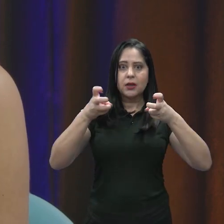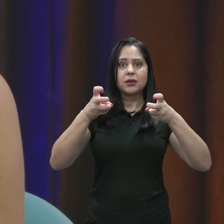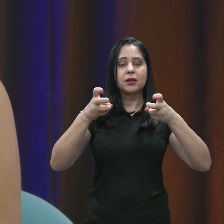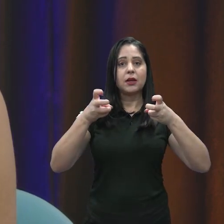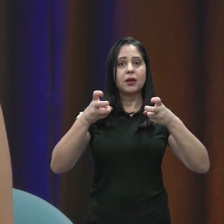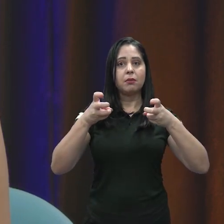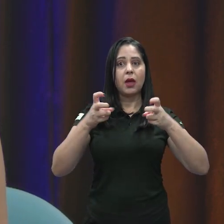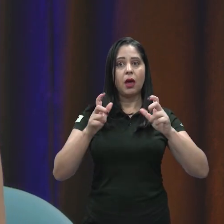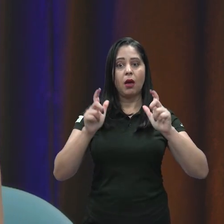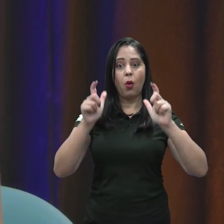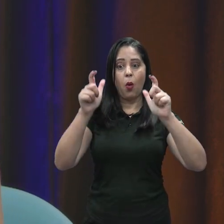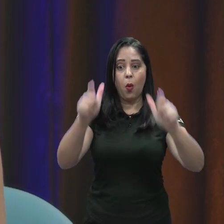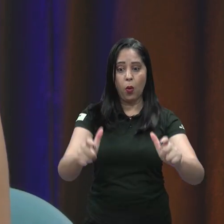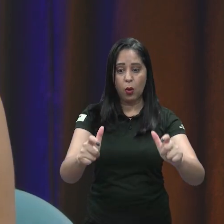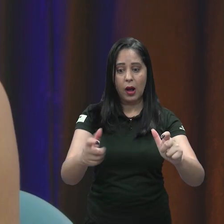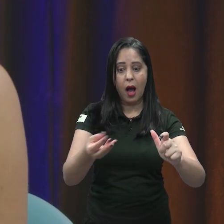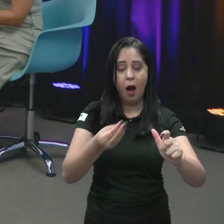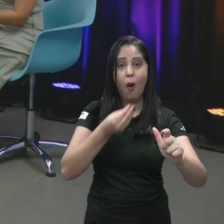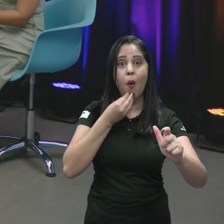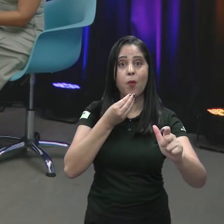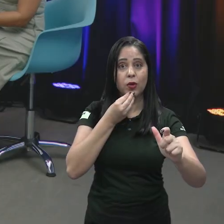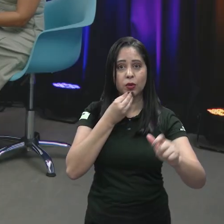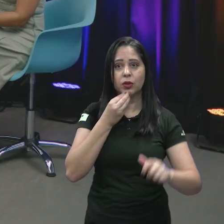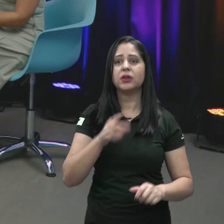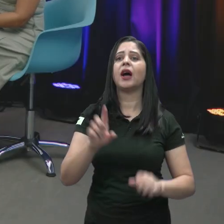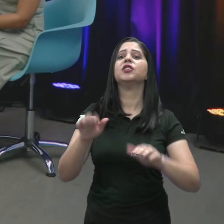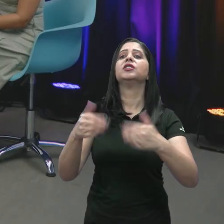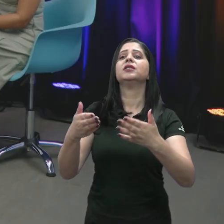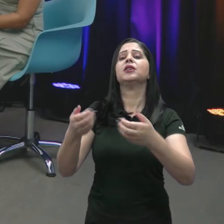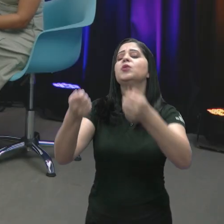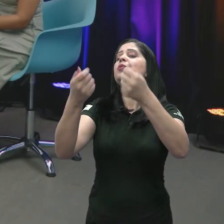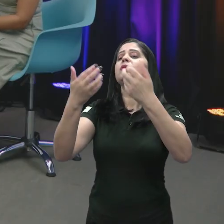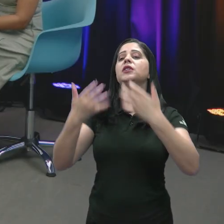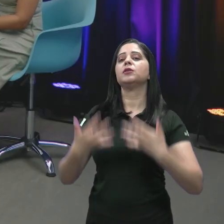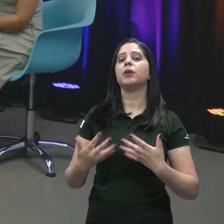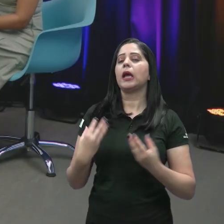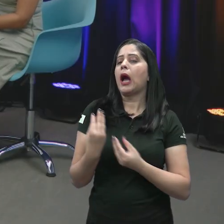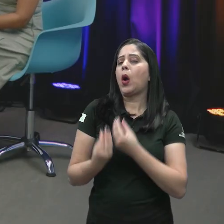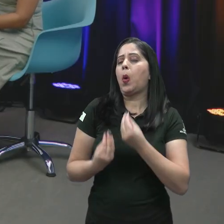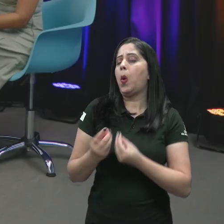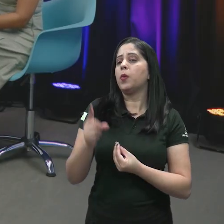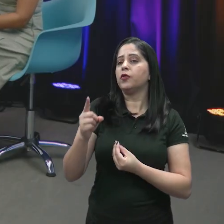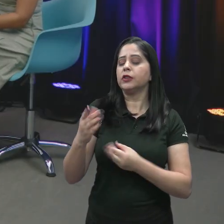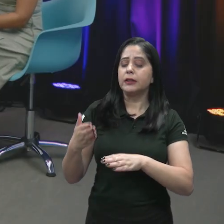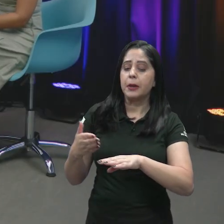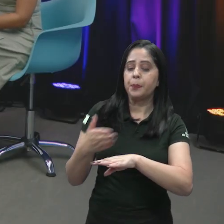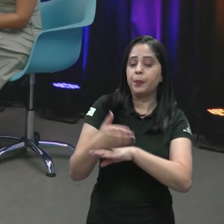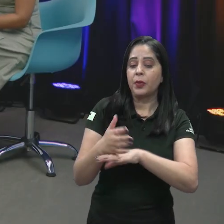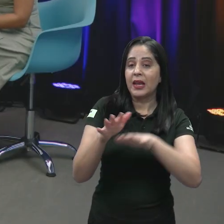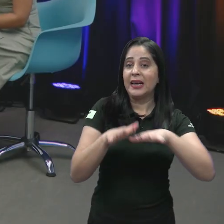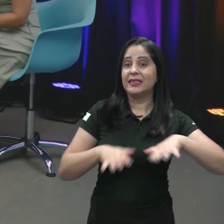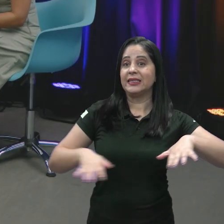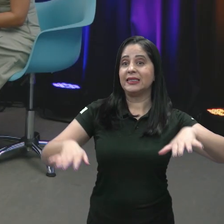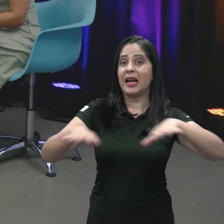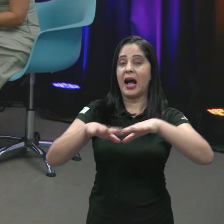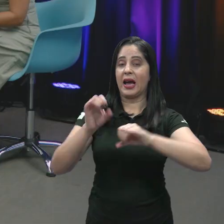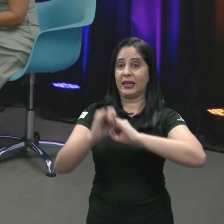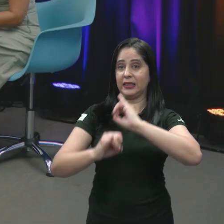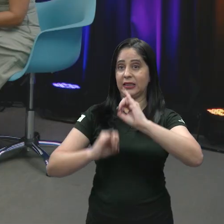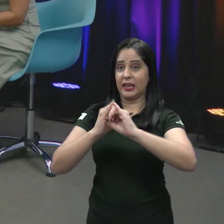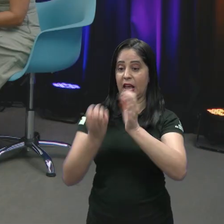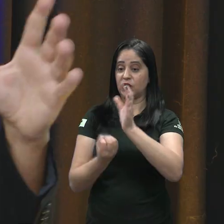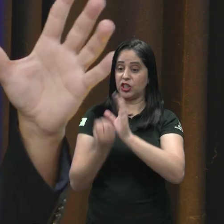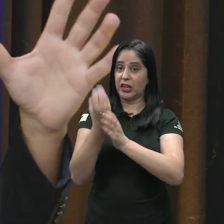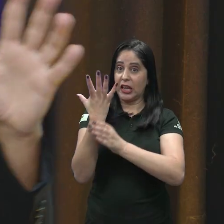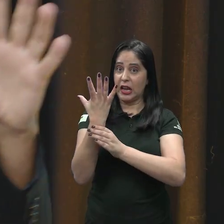de oportunidades. Com certeza, com certeza. Então, diga pra gente, como que você entrou nesse mundo digital e de criação, né, de conteúdo?